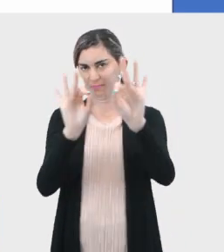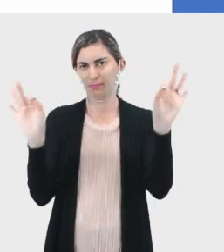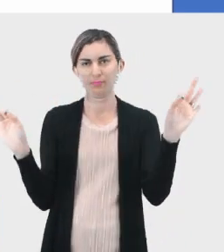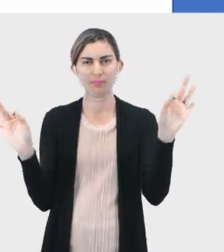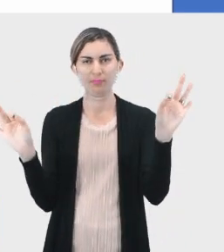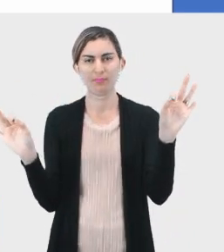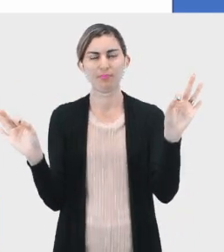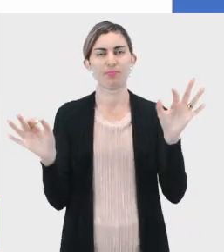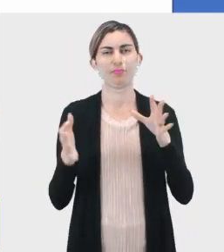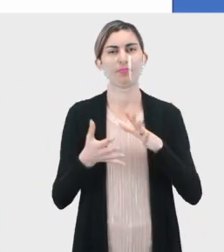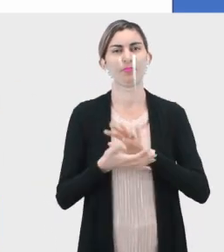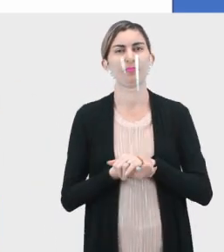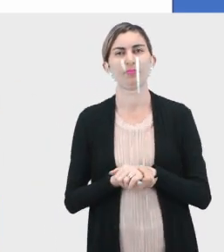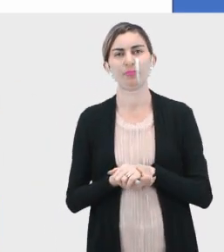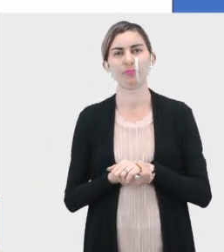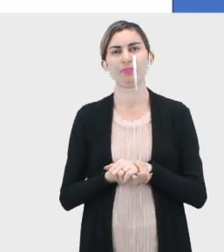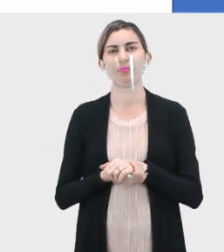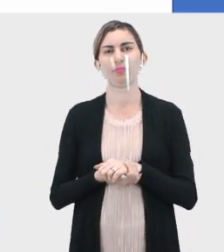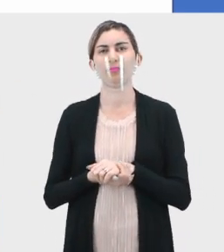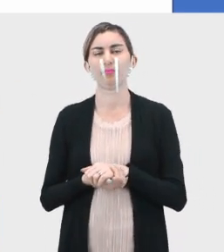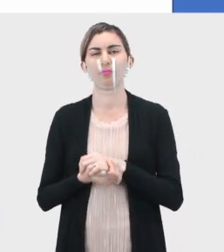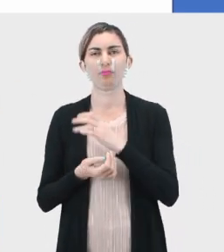Phenomenal woman.